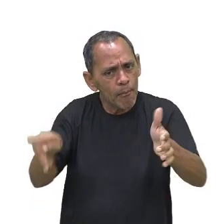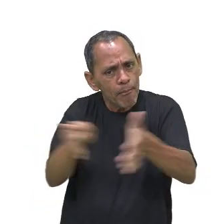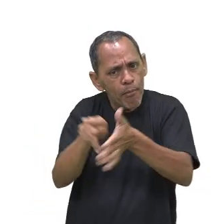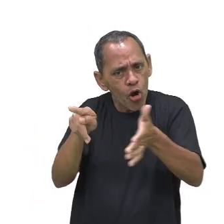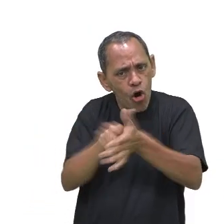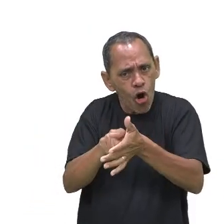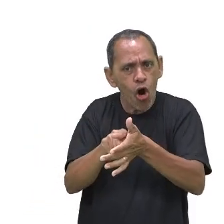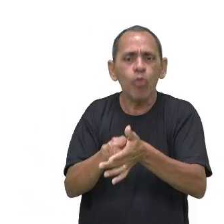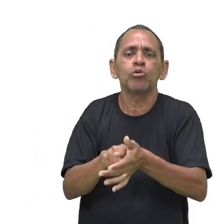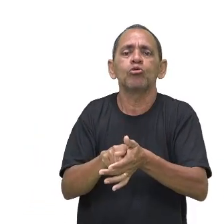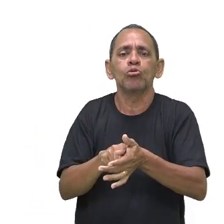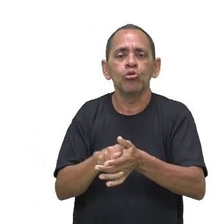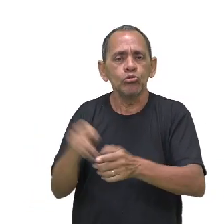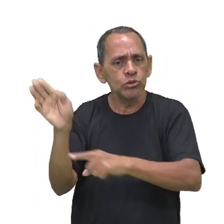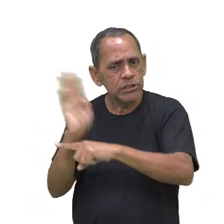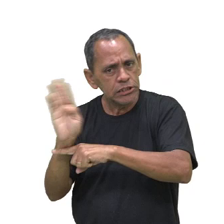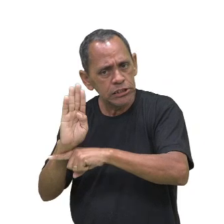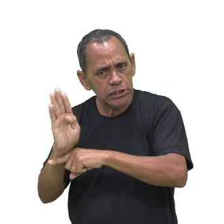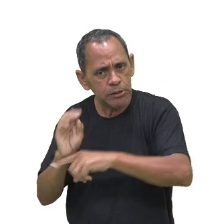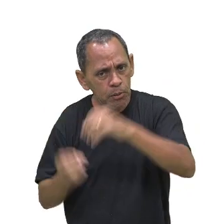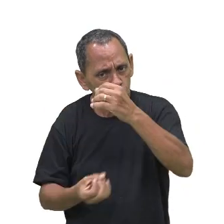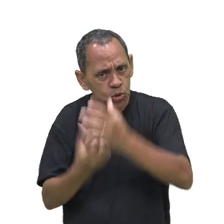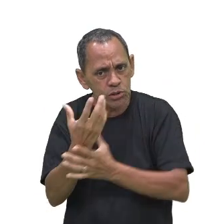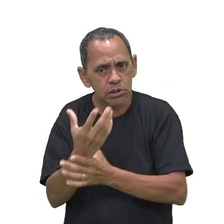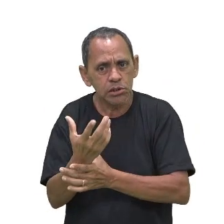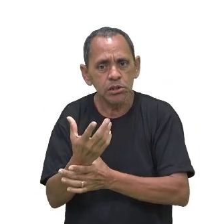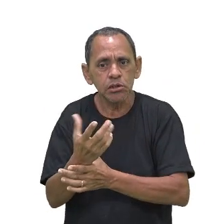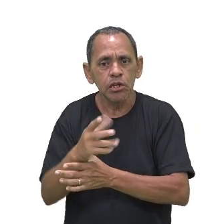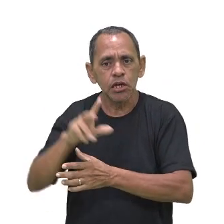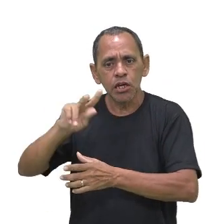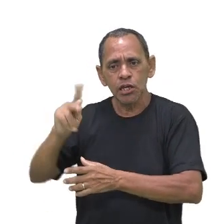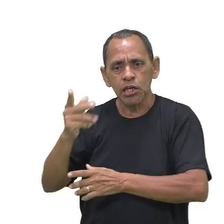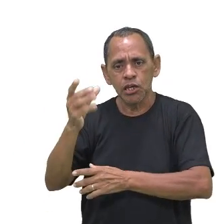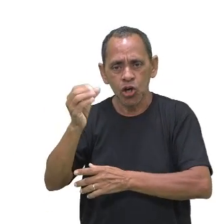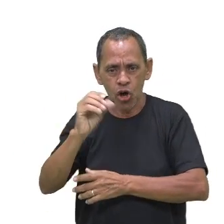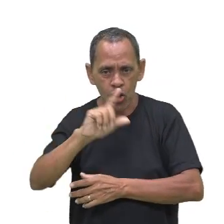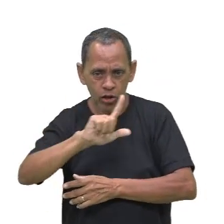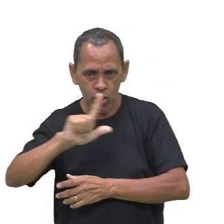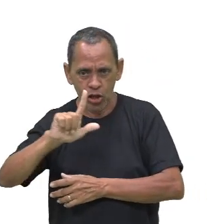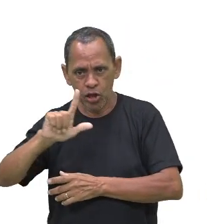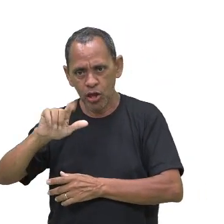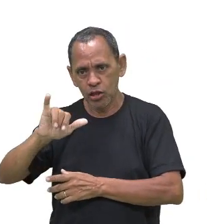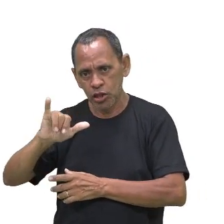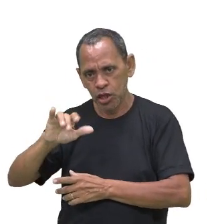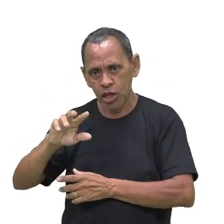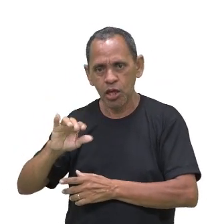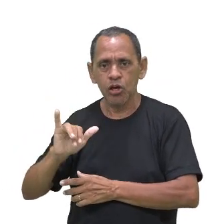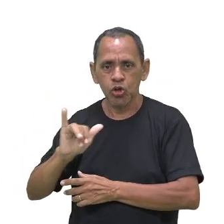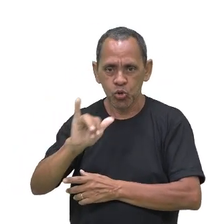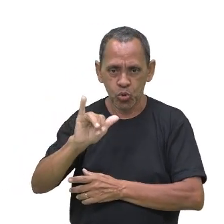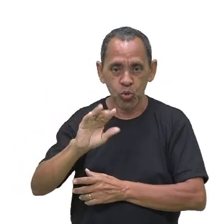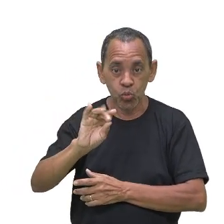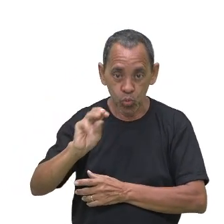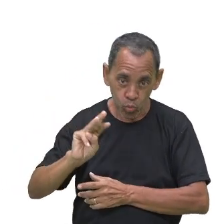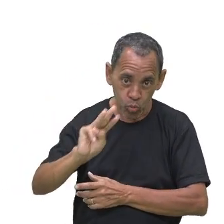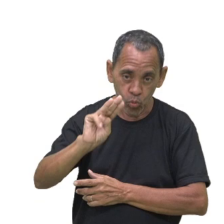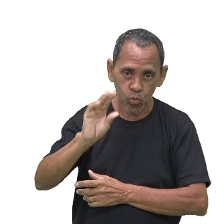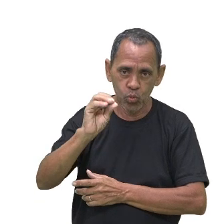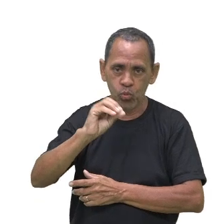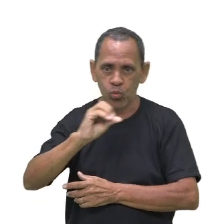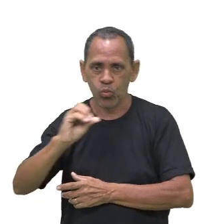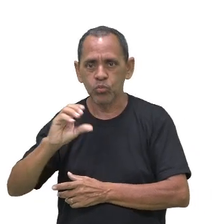cinema, não é isso? Então, ao invés de indústria cultural, pois além do cinema, do rádio, da televisão e